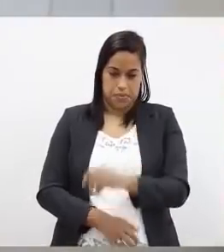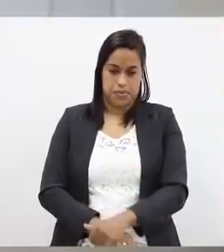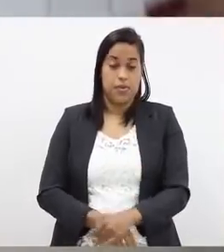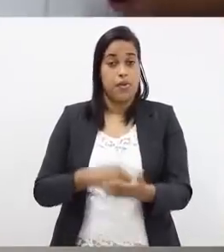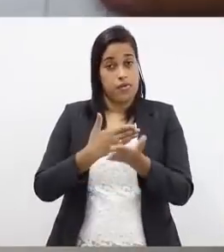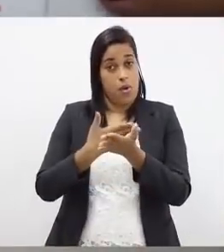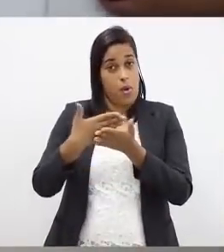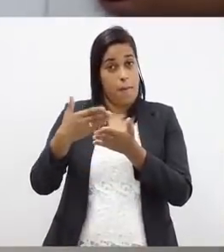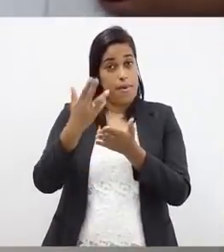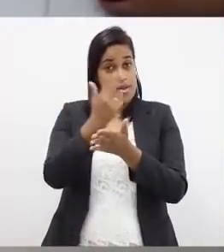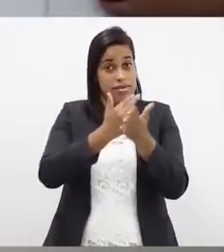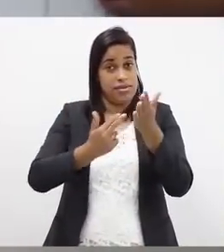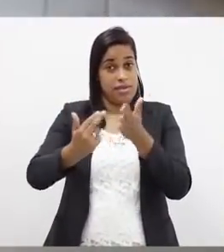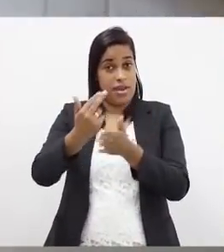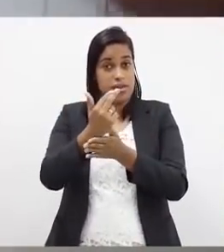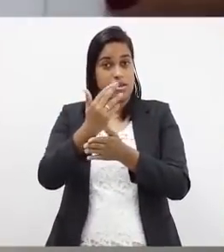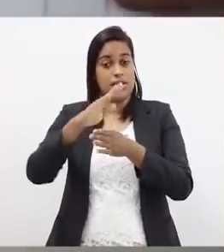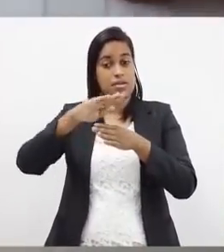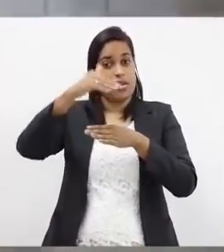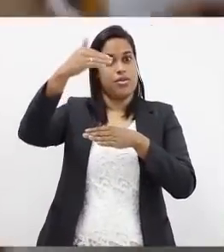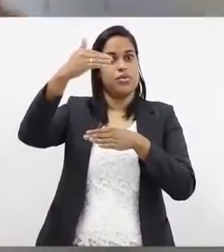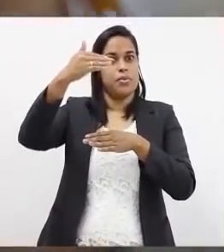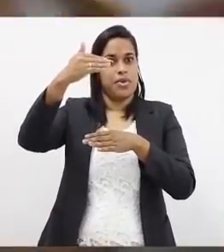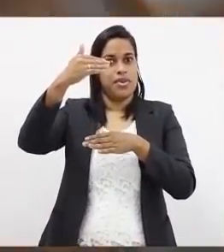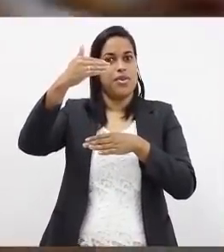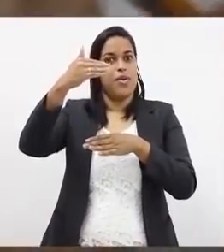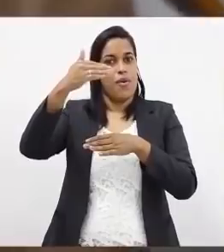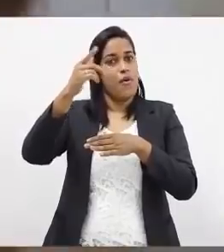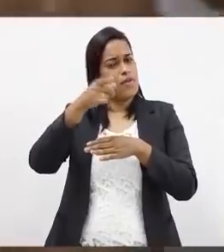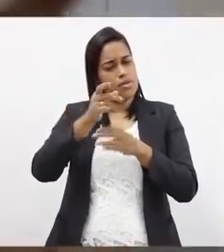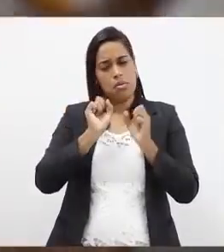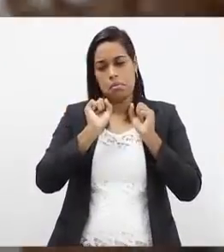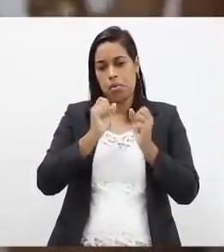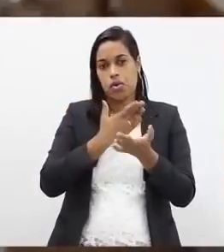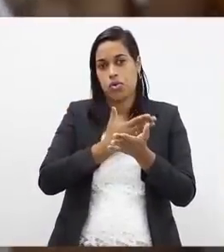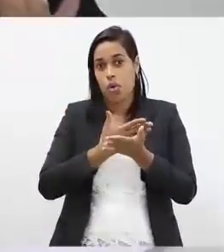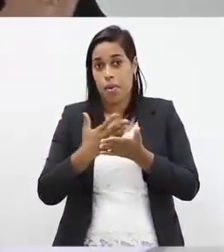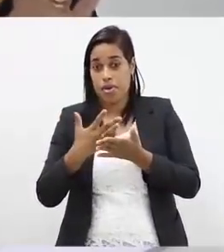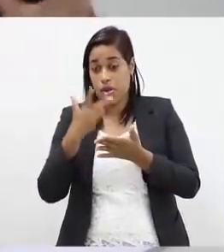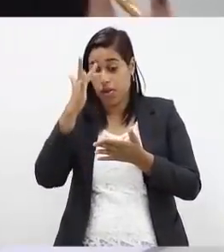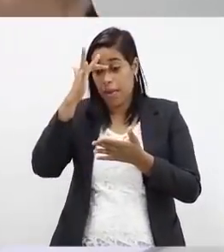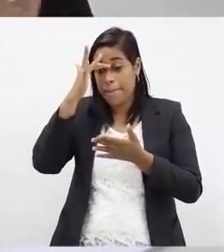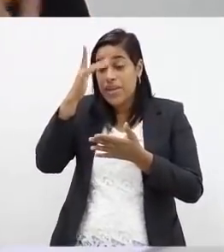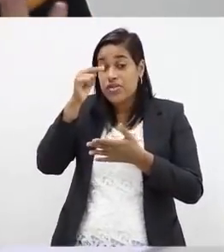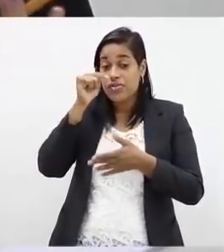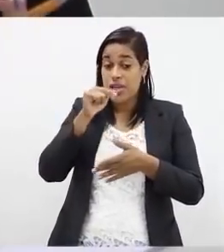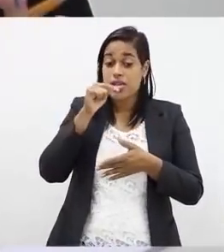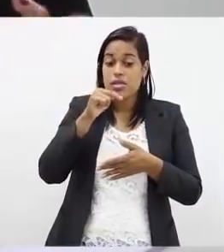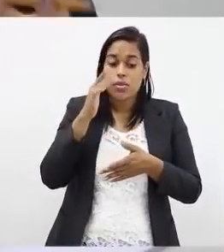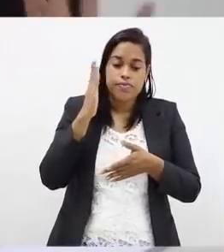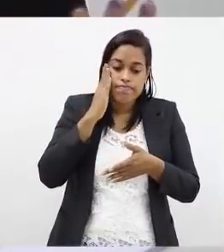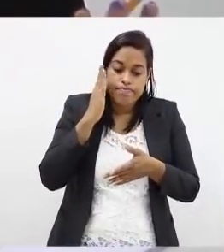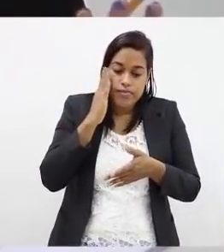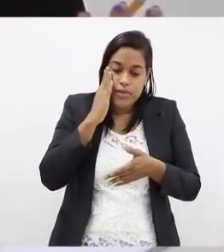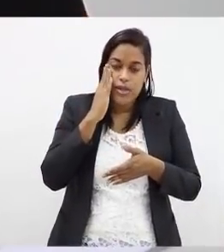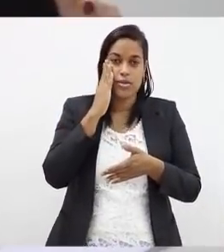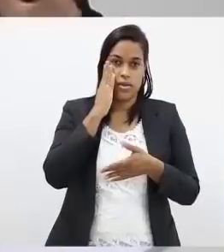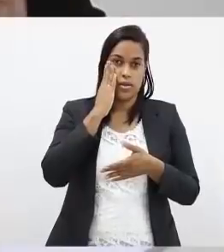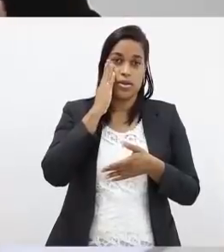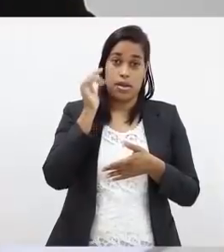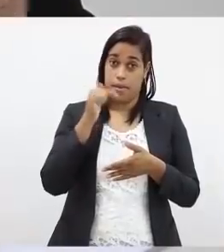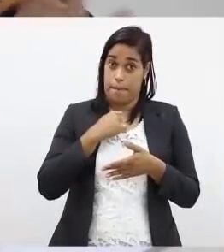Vou começar a desenhar da face superior, esqueci de dizer isso. Você pode começar de onde ficar mais fácil a sua compreensão. Nesse caso